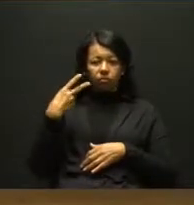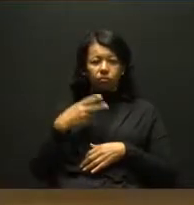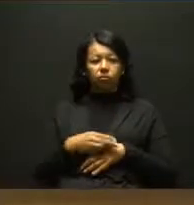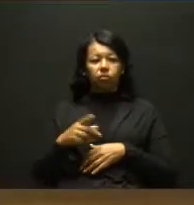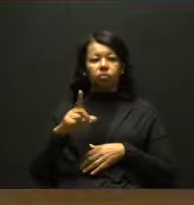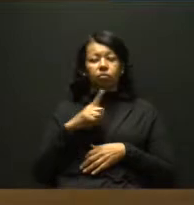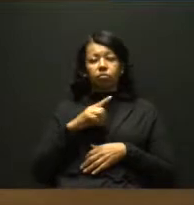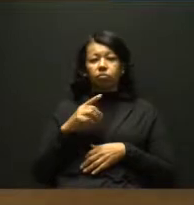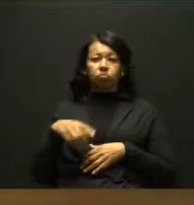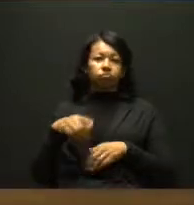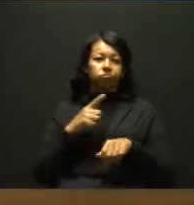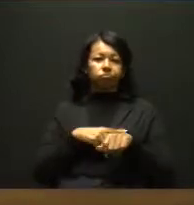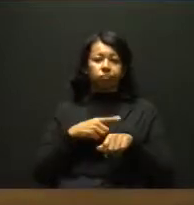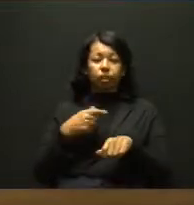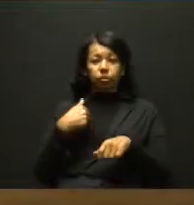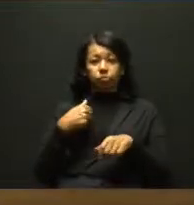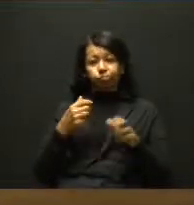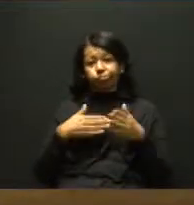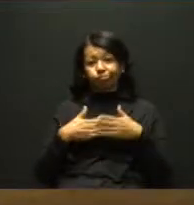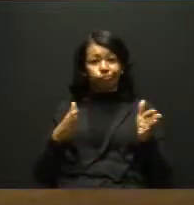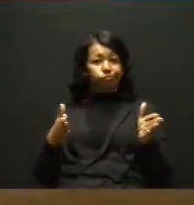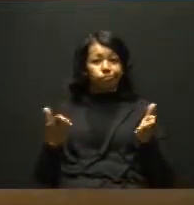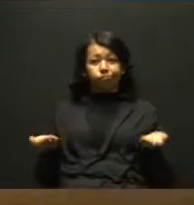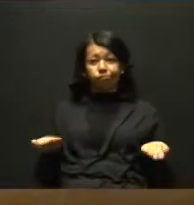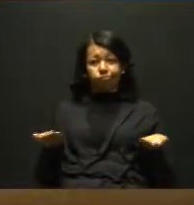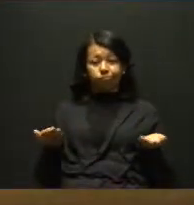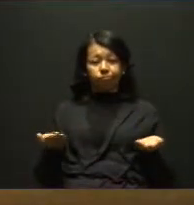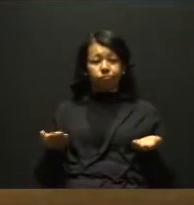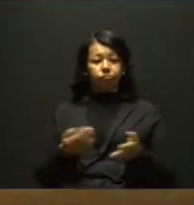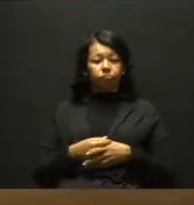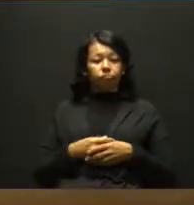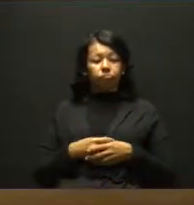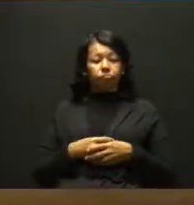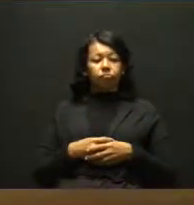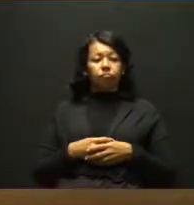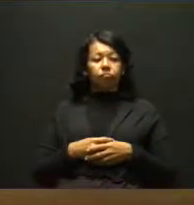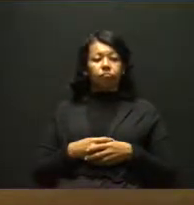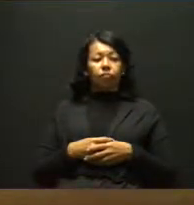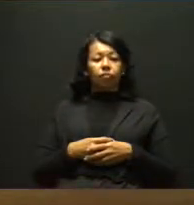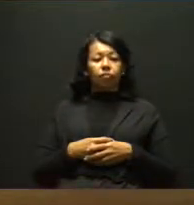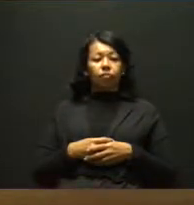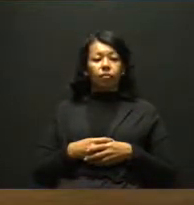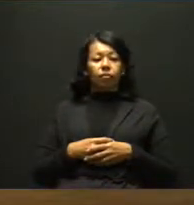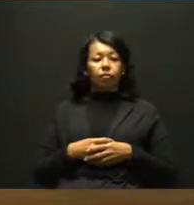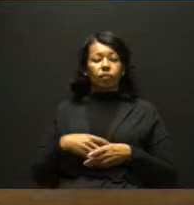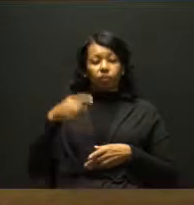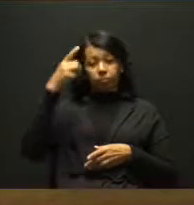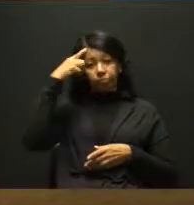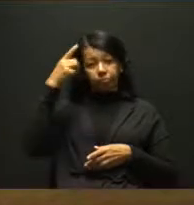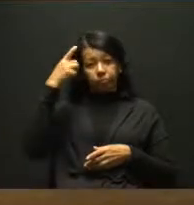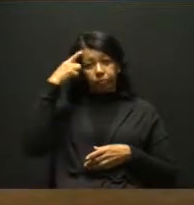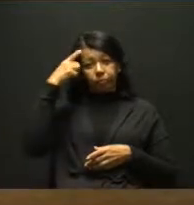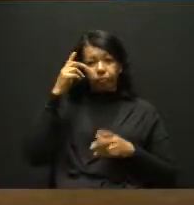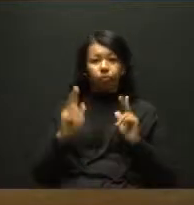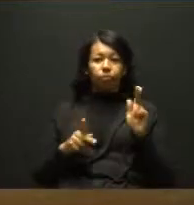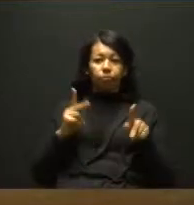perdido perdido eu estou perdido que representa a população imagina a população